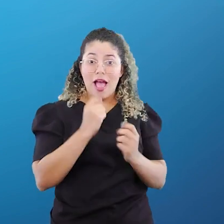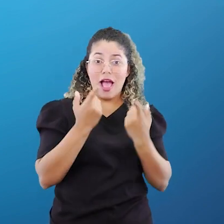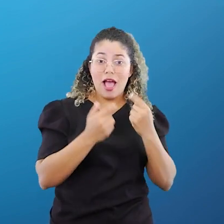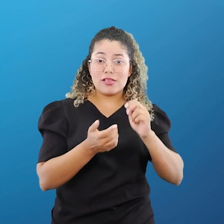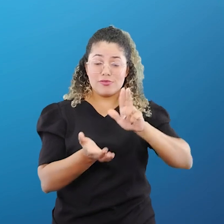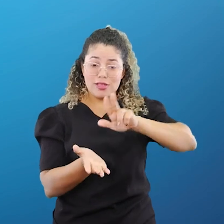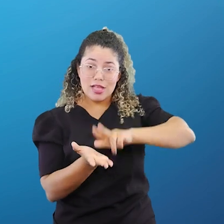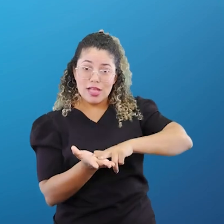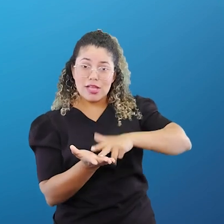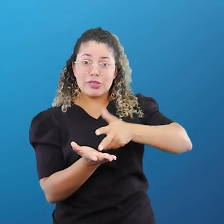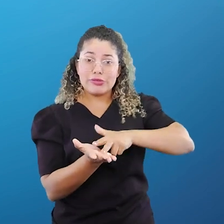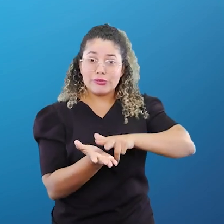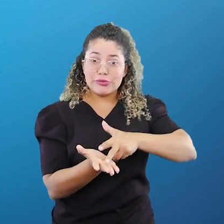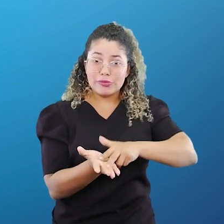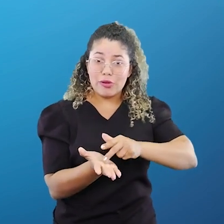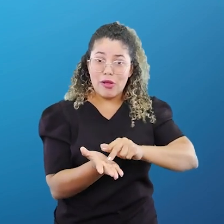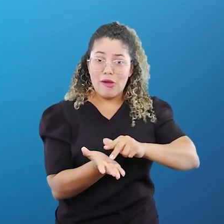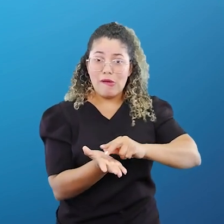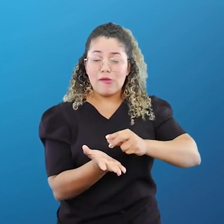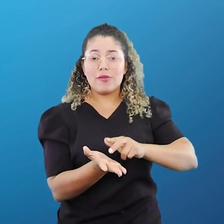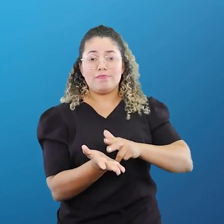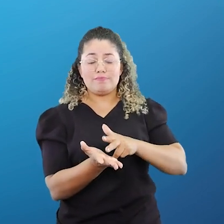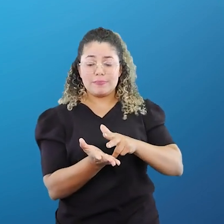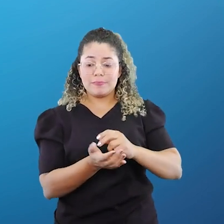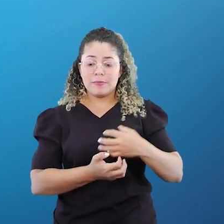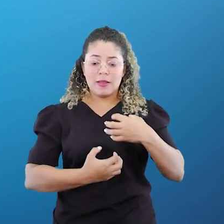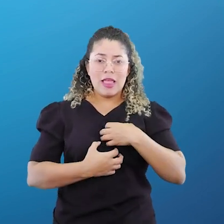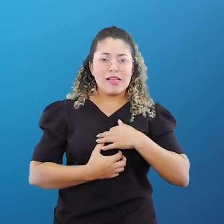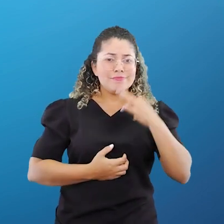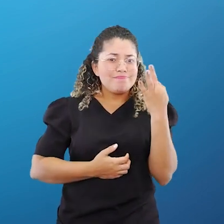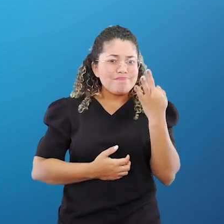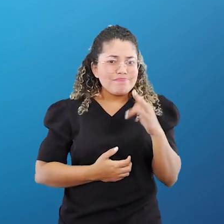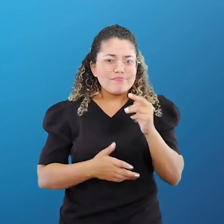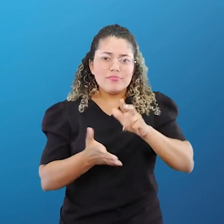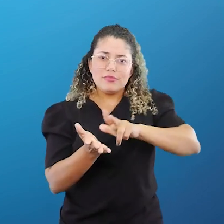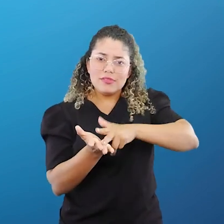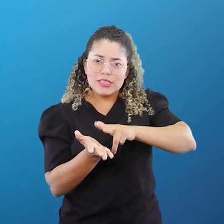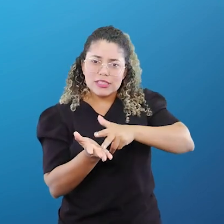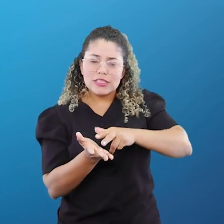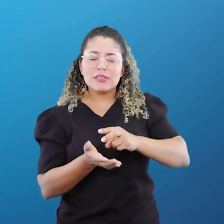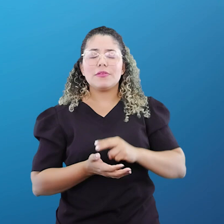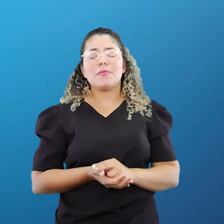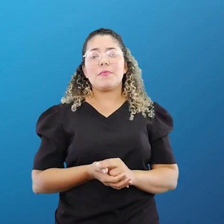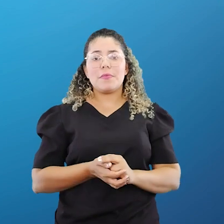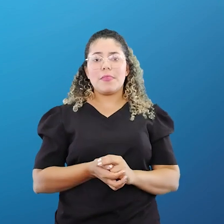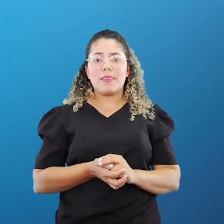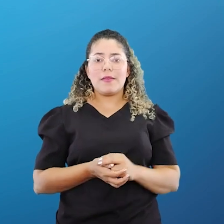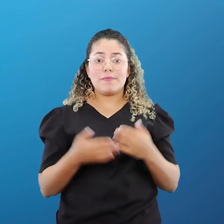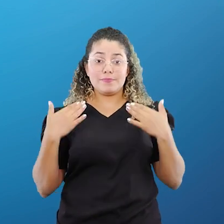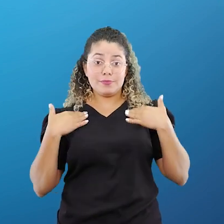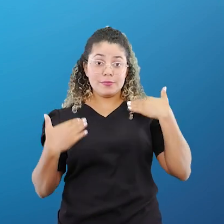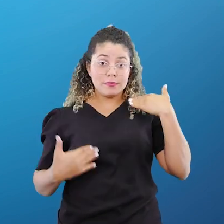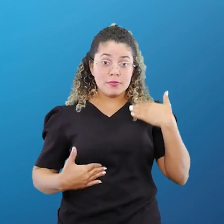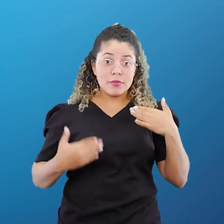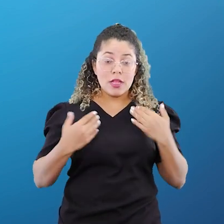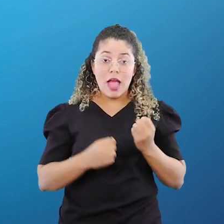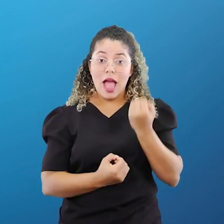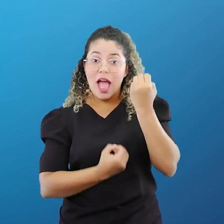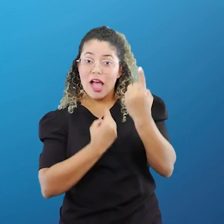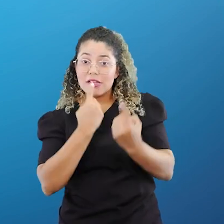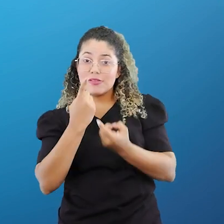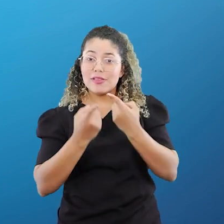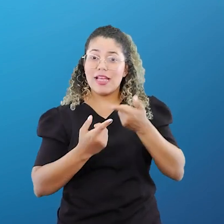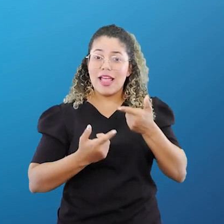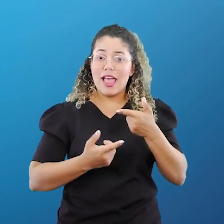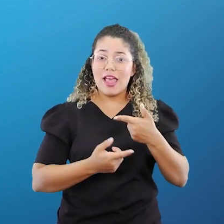jogada ao chão, ela tem uma contração muito dolorosa e intensa da sua musculatura, muitas vezes